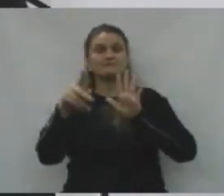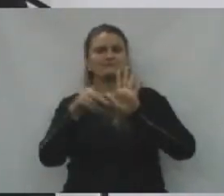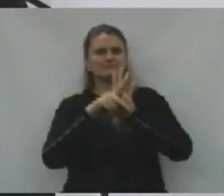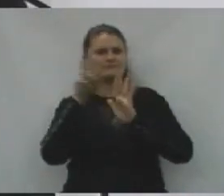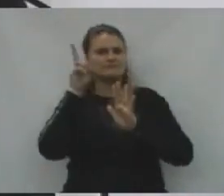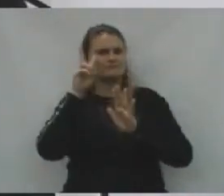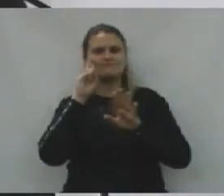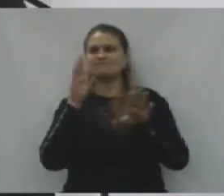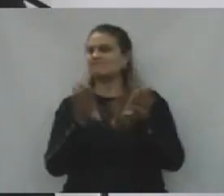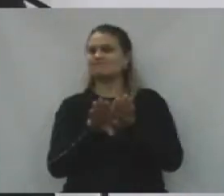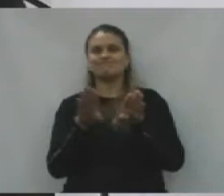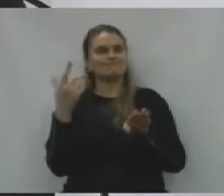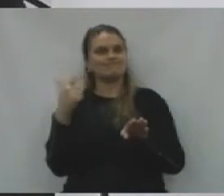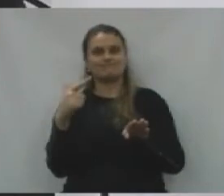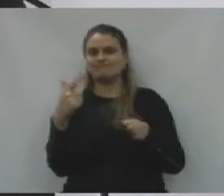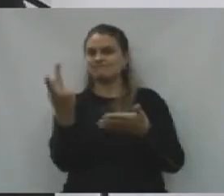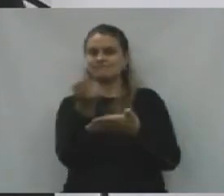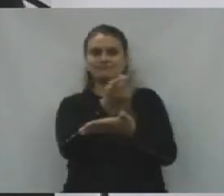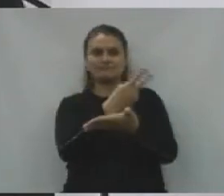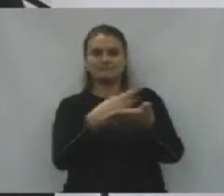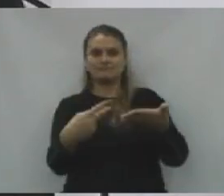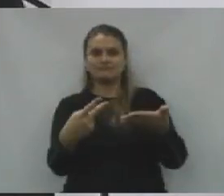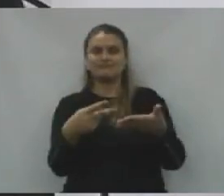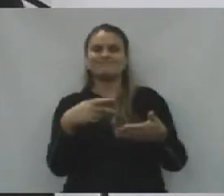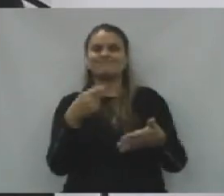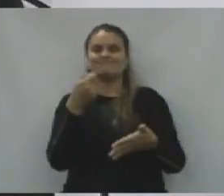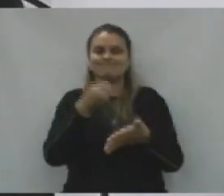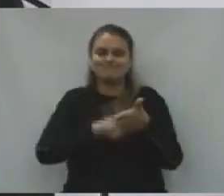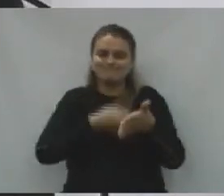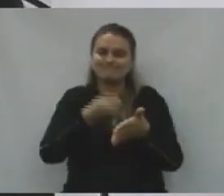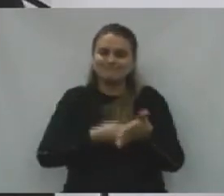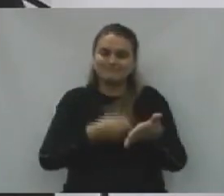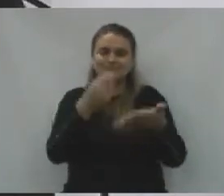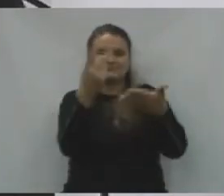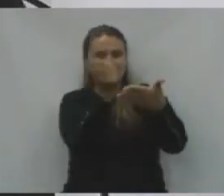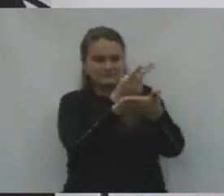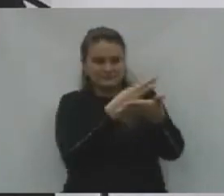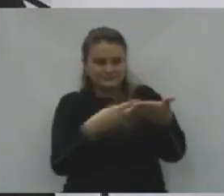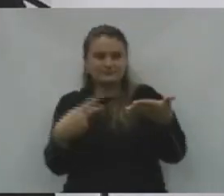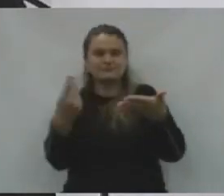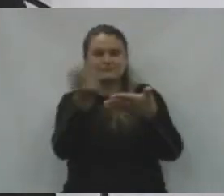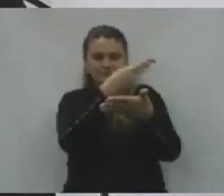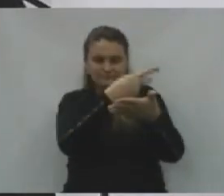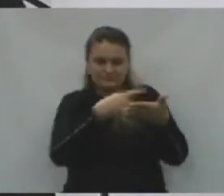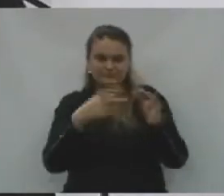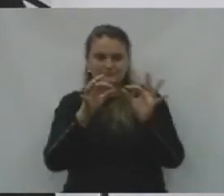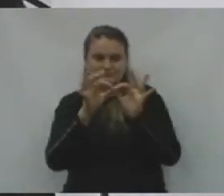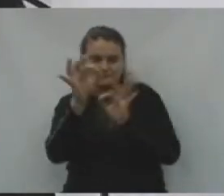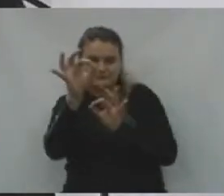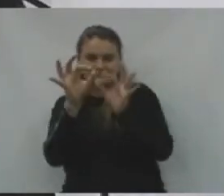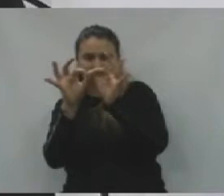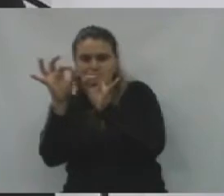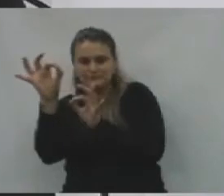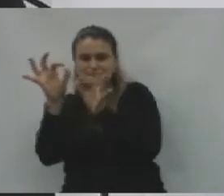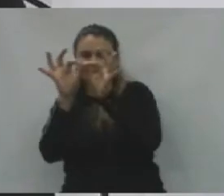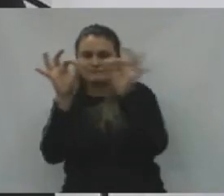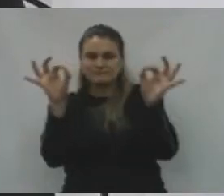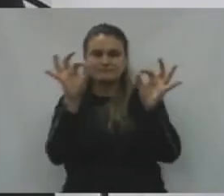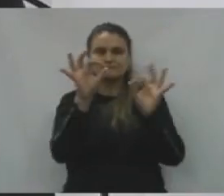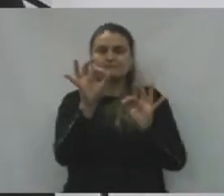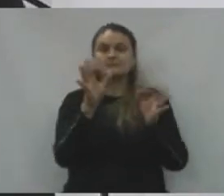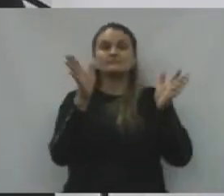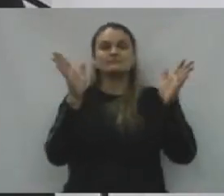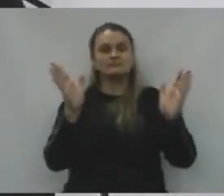patrimônio histórico também não. E aí começou essa batalha. Nós desenhamos centímetro a centímetro do